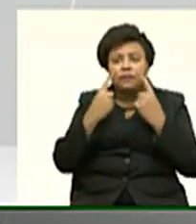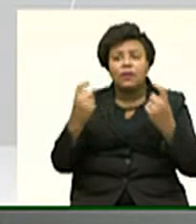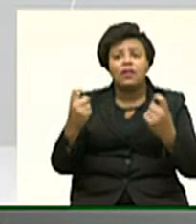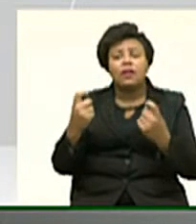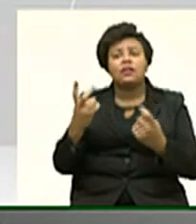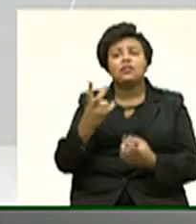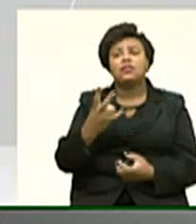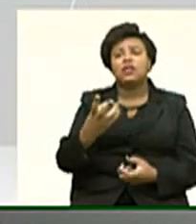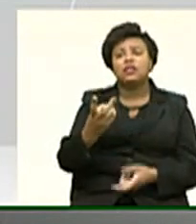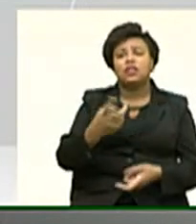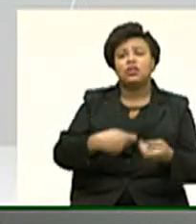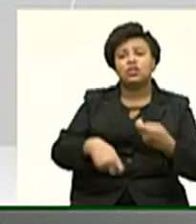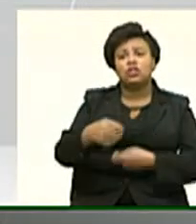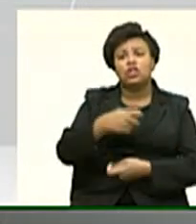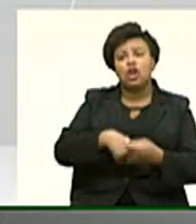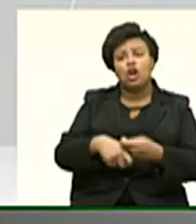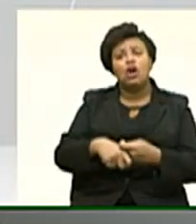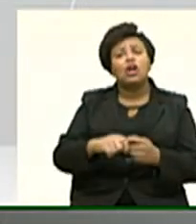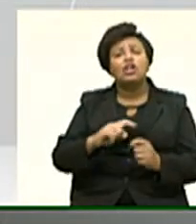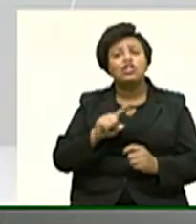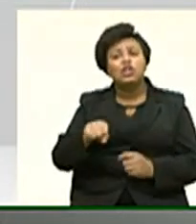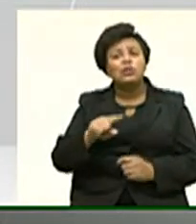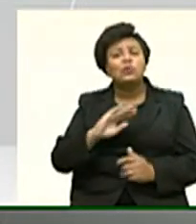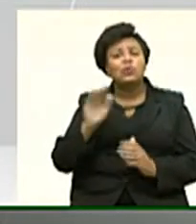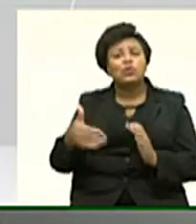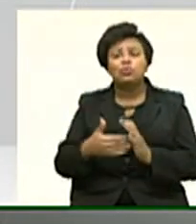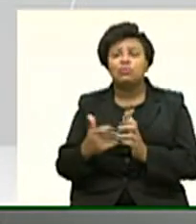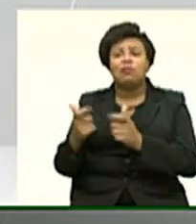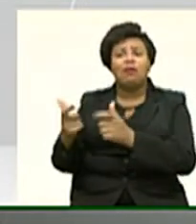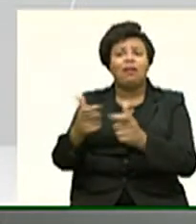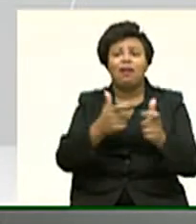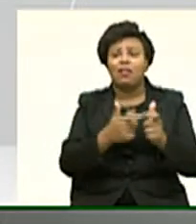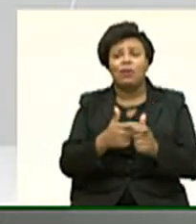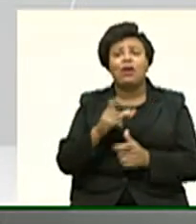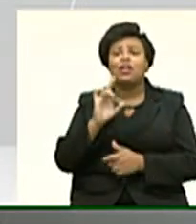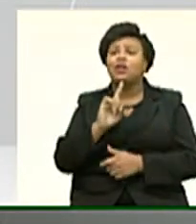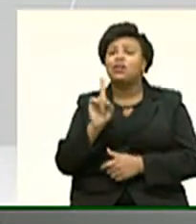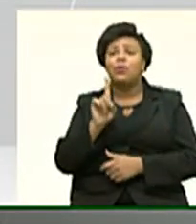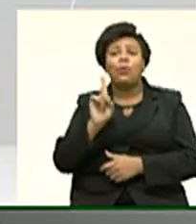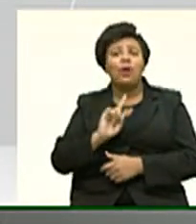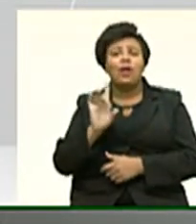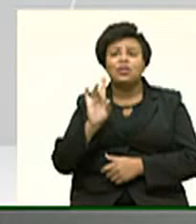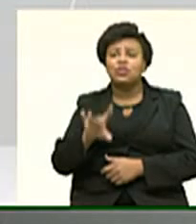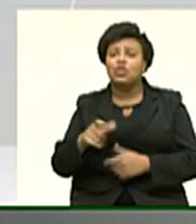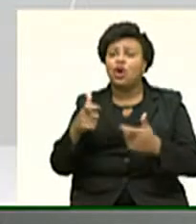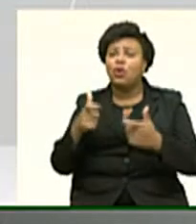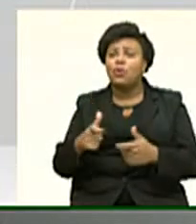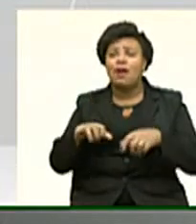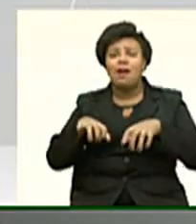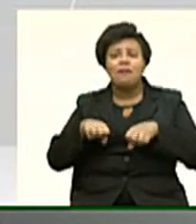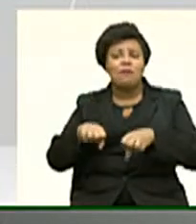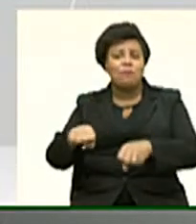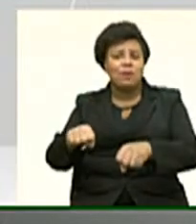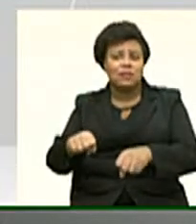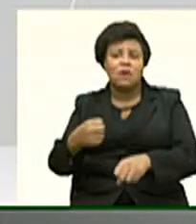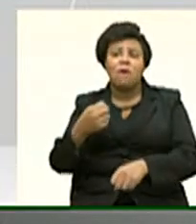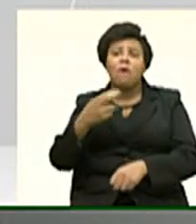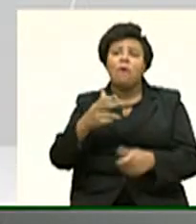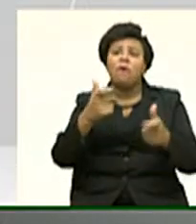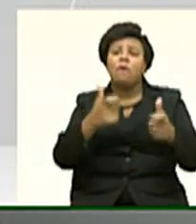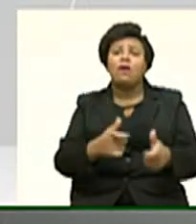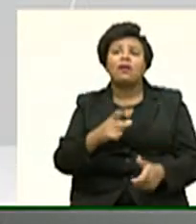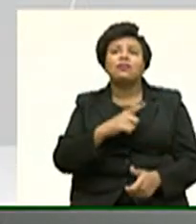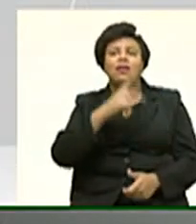tráfico de drogas. Isso está em tudo que é lugar, não é só onde tem ocupações, ou não é só onde tem Minha Casa Minha Vida.